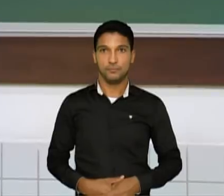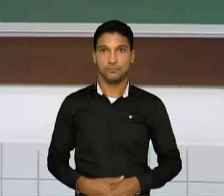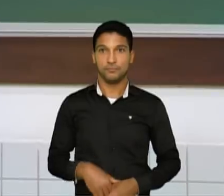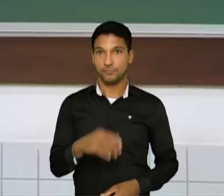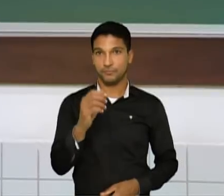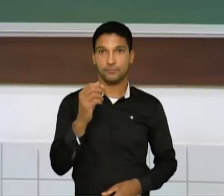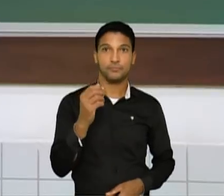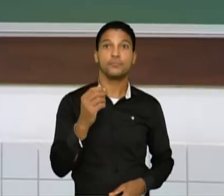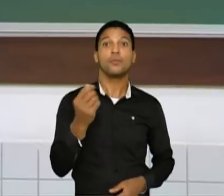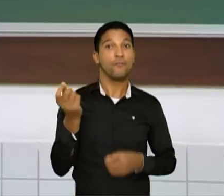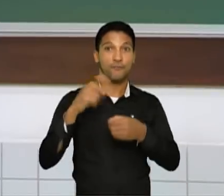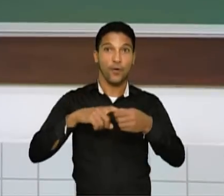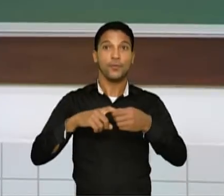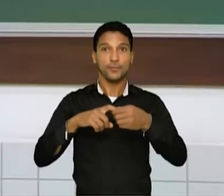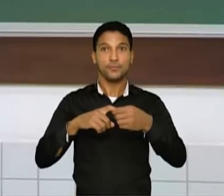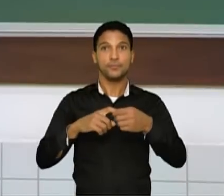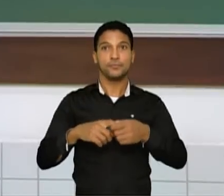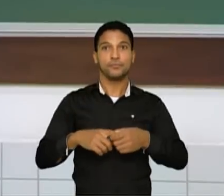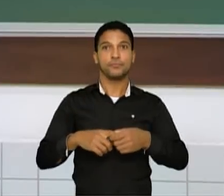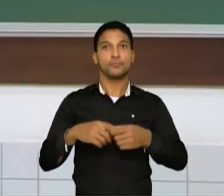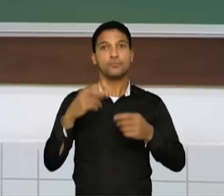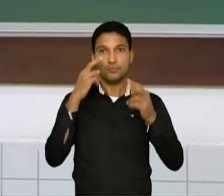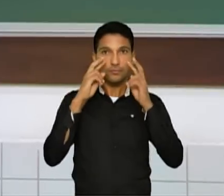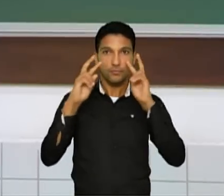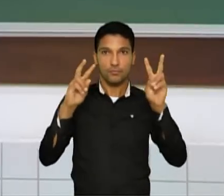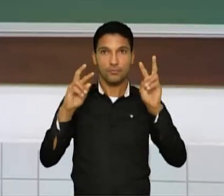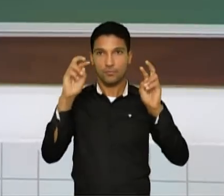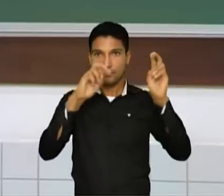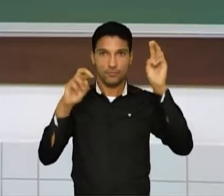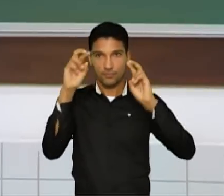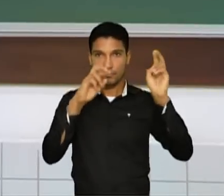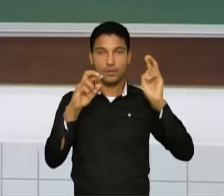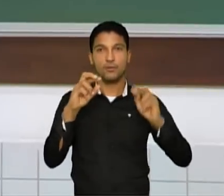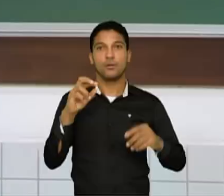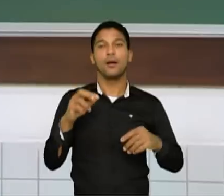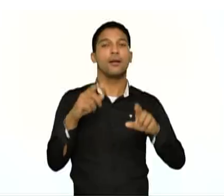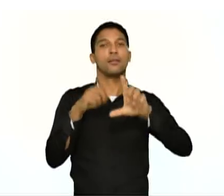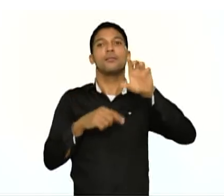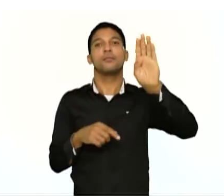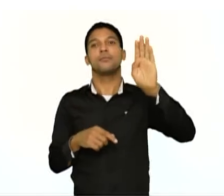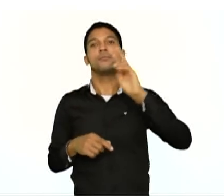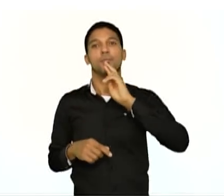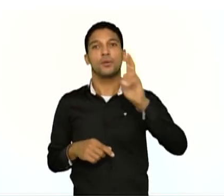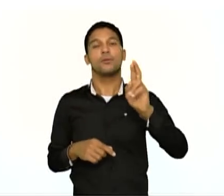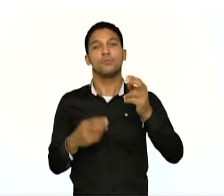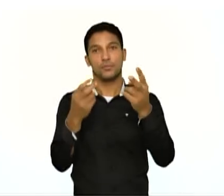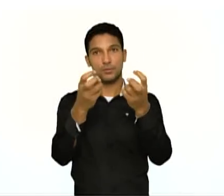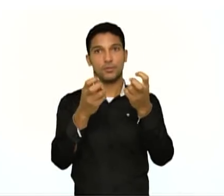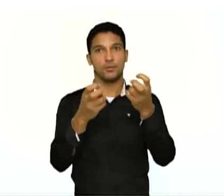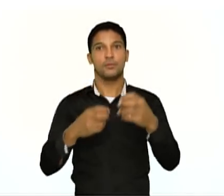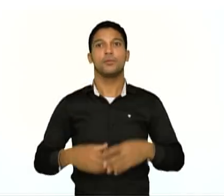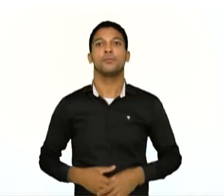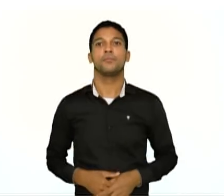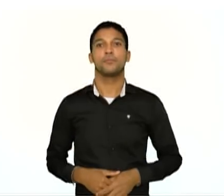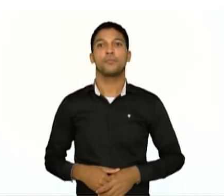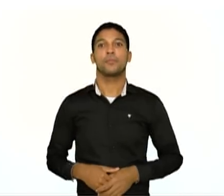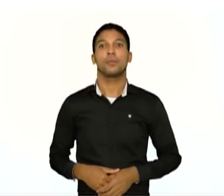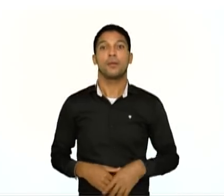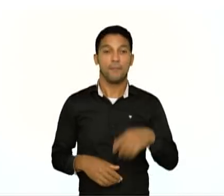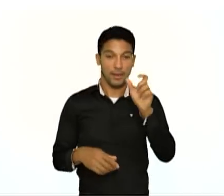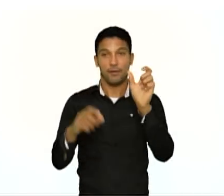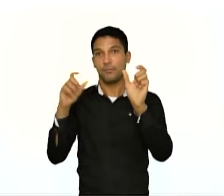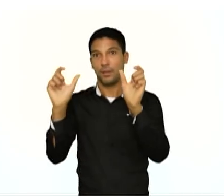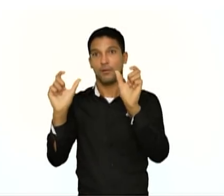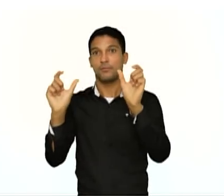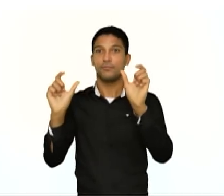E aí, galera, vamos retornar. Então, observem lá que quem assinalou a letra B conseguiu captar aí, né? Então, a gente tem que é uma